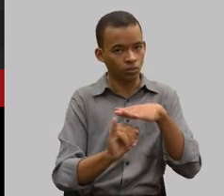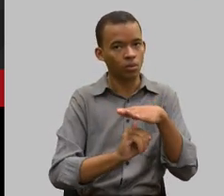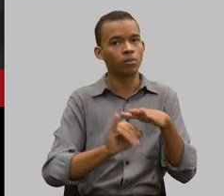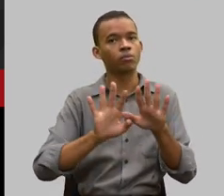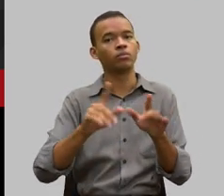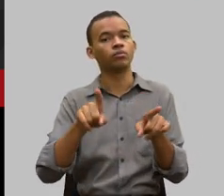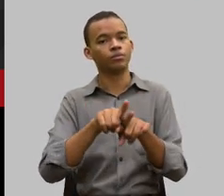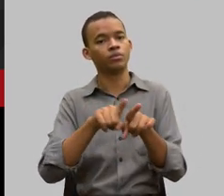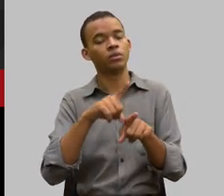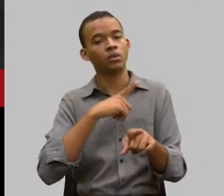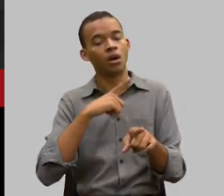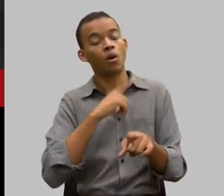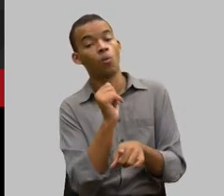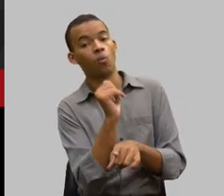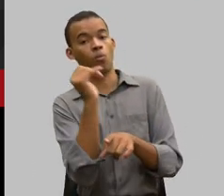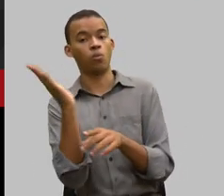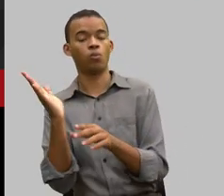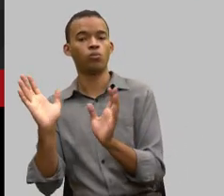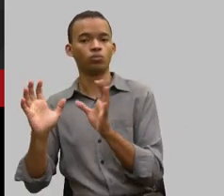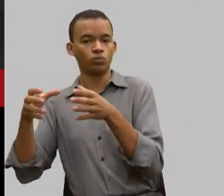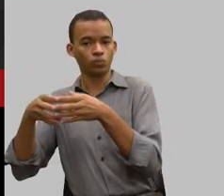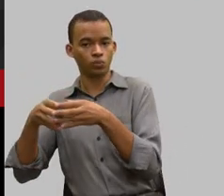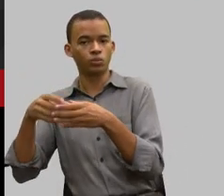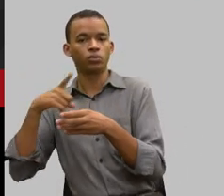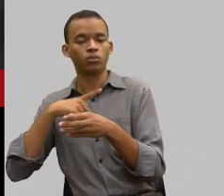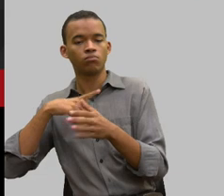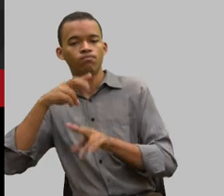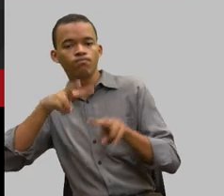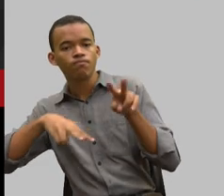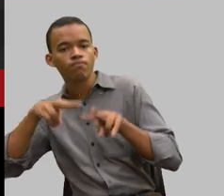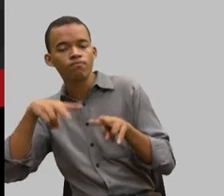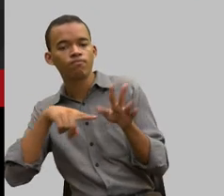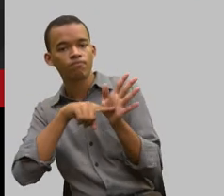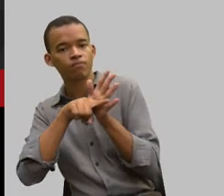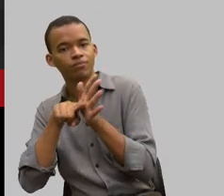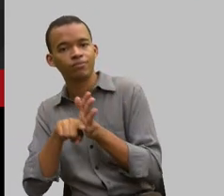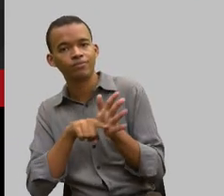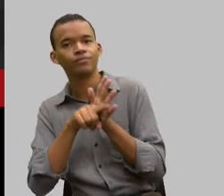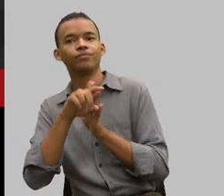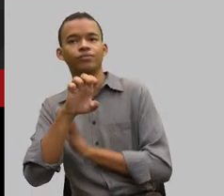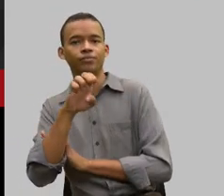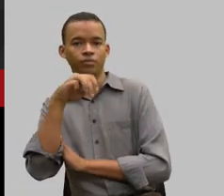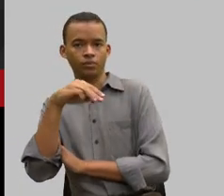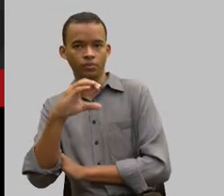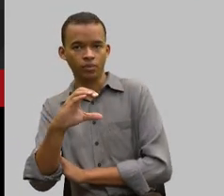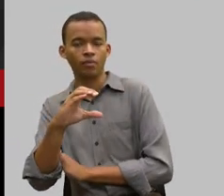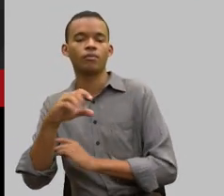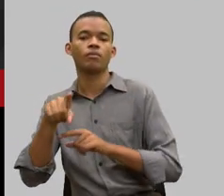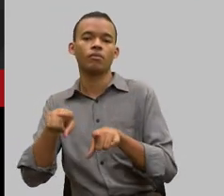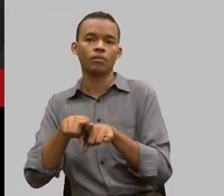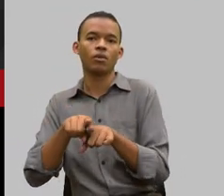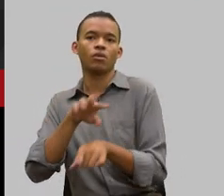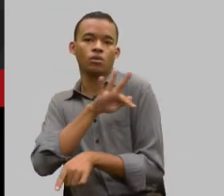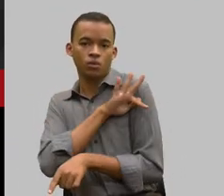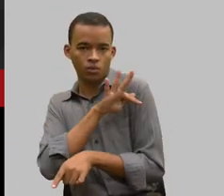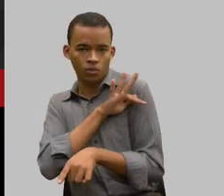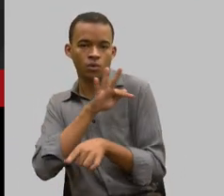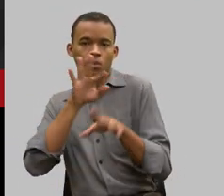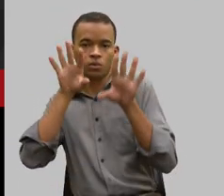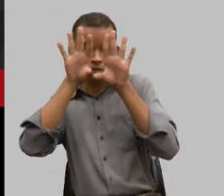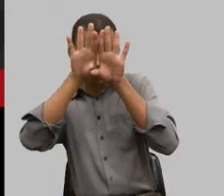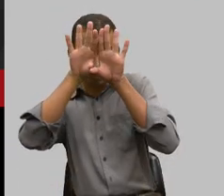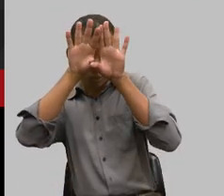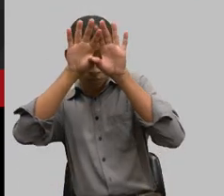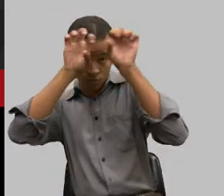auditoria independente que audita a Mc a gente também é é fiscalizado pelo tribunal de contas